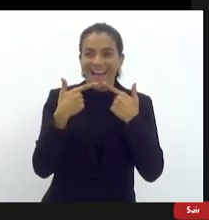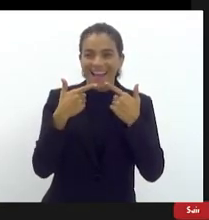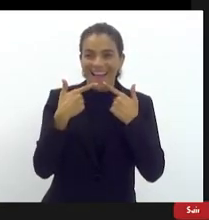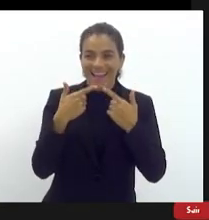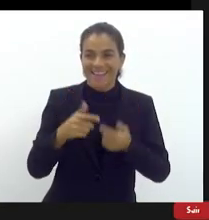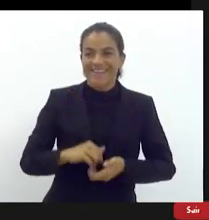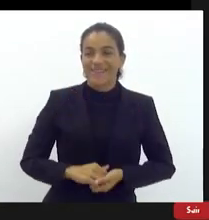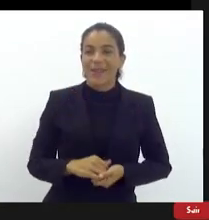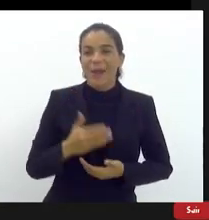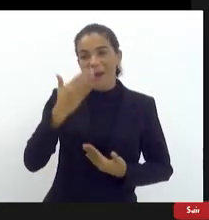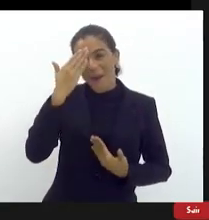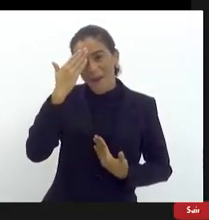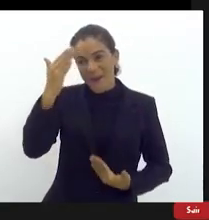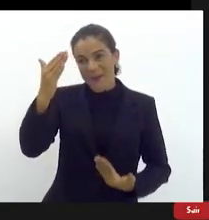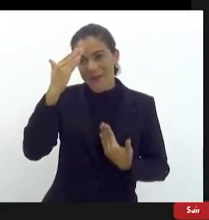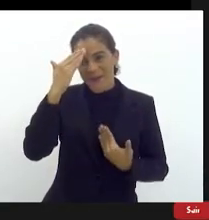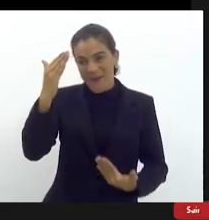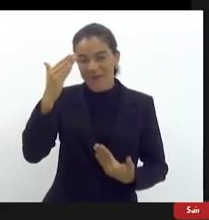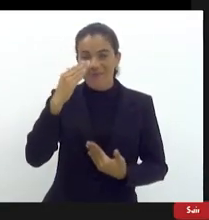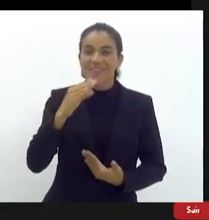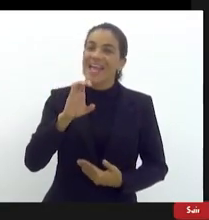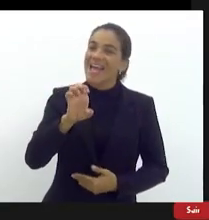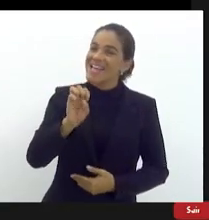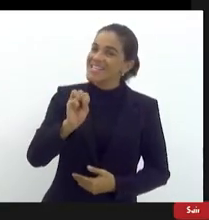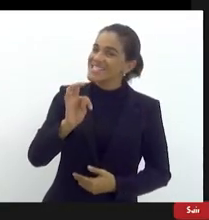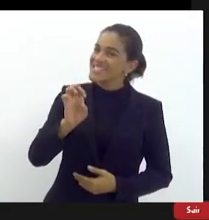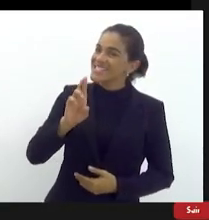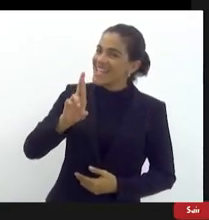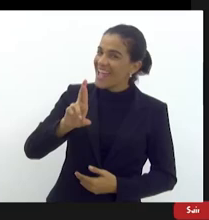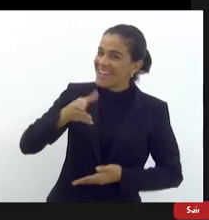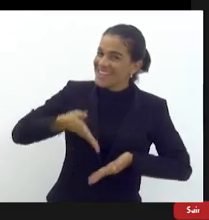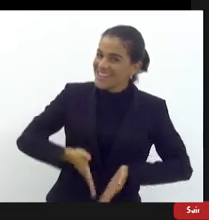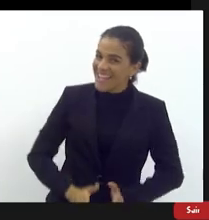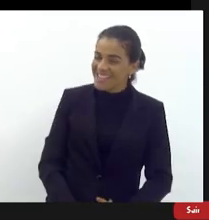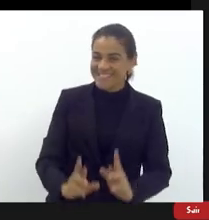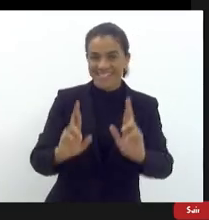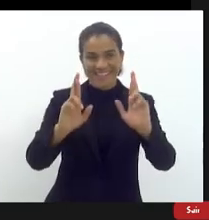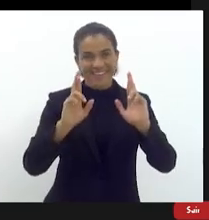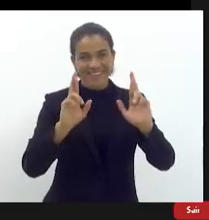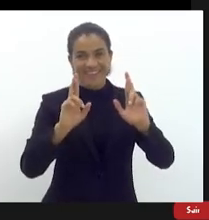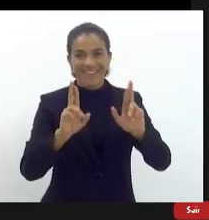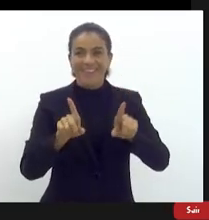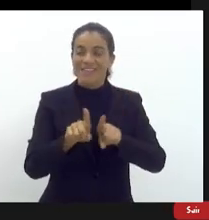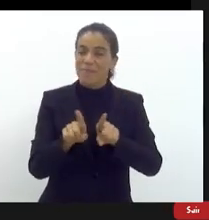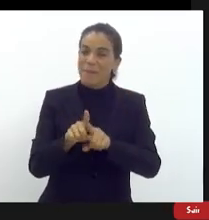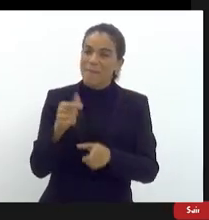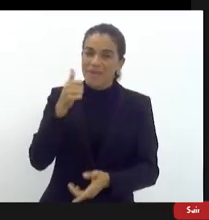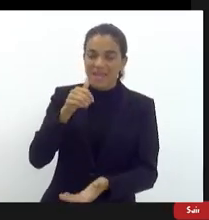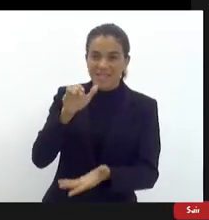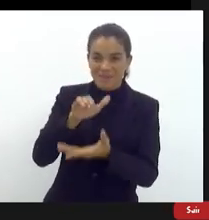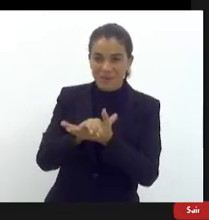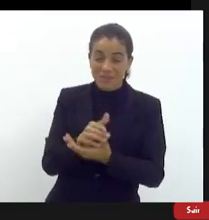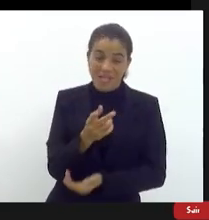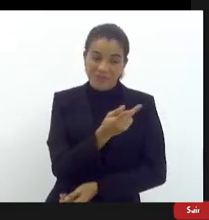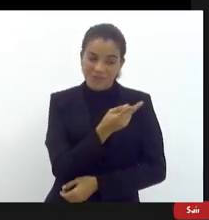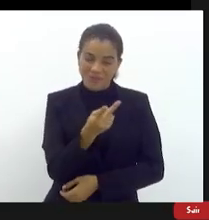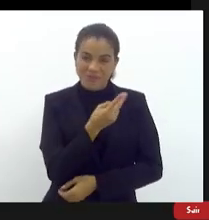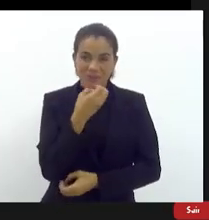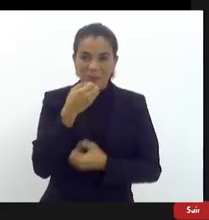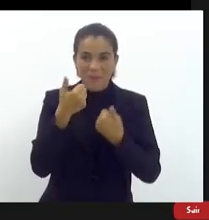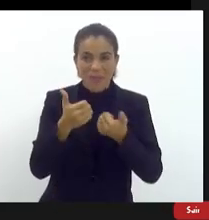Muito obrigado até já nasceu já está entre nós tanto ela quanto a Renata minha esposa Ambas estão bem